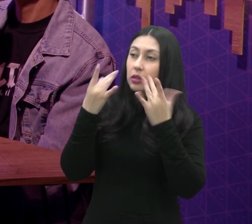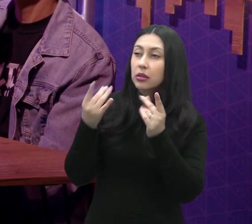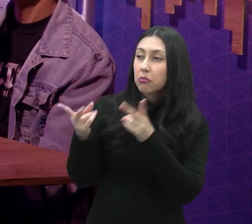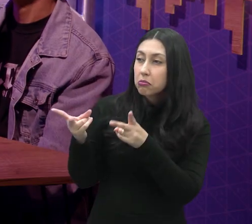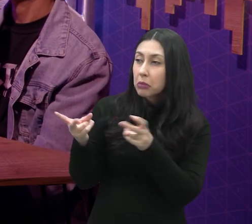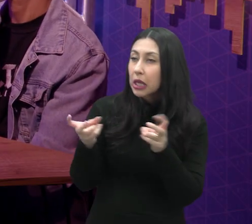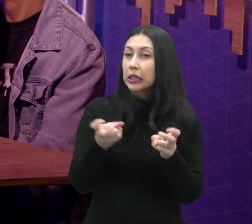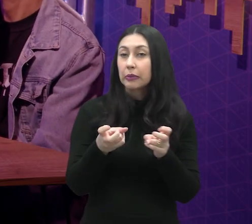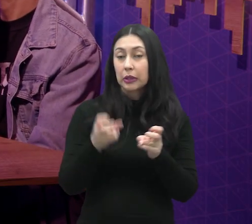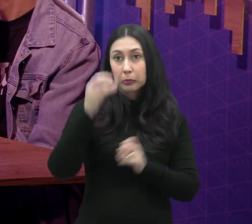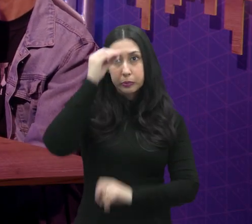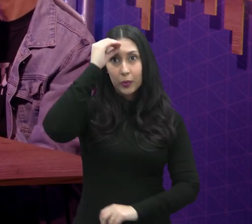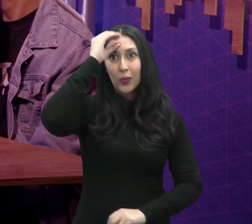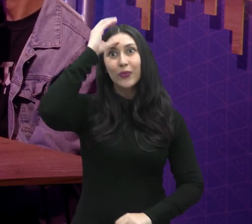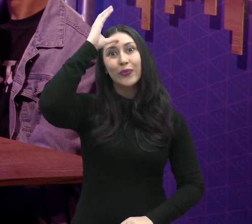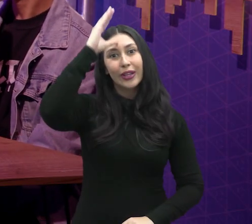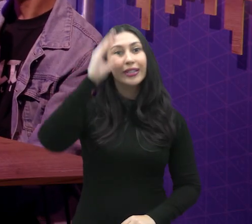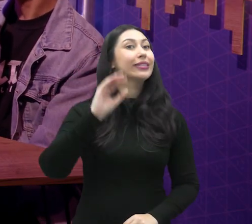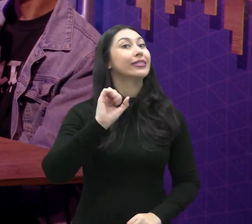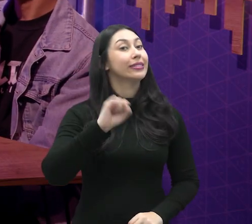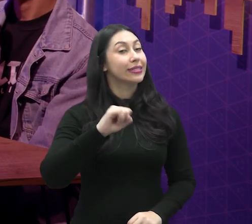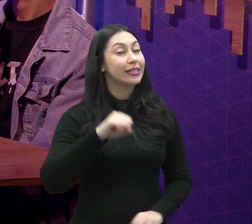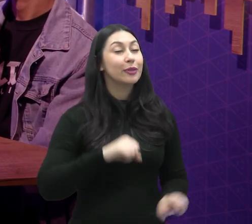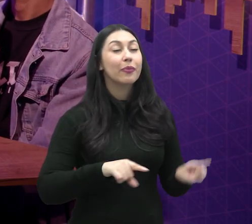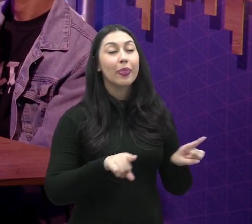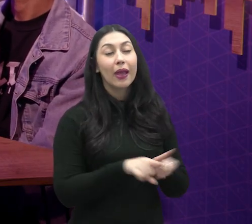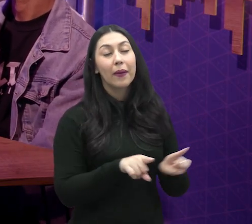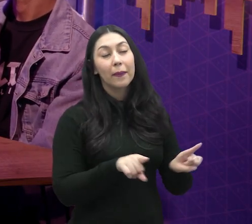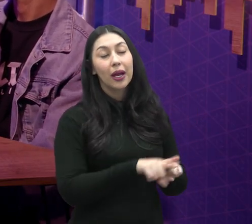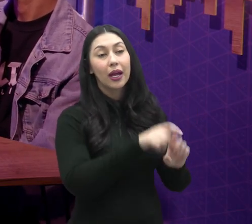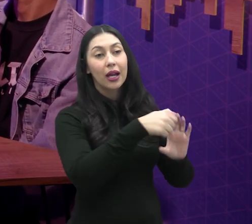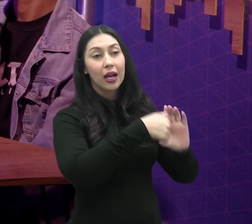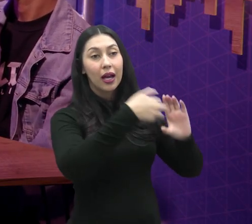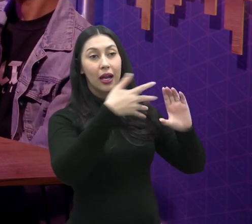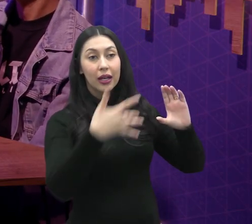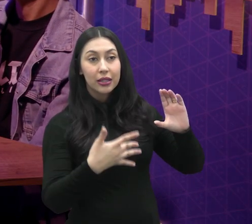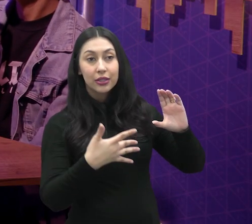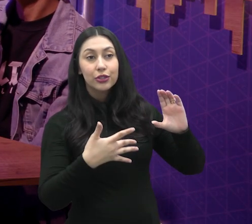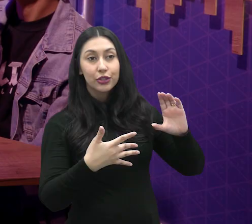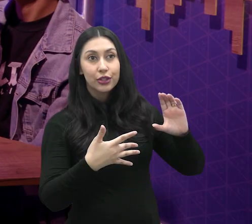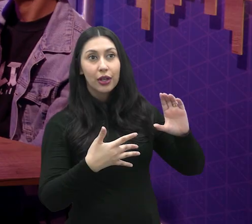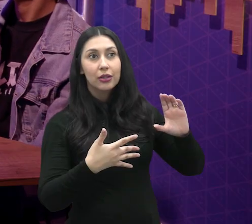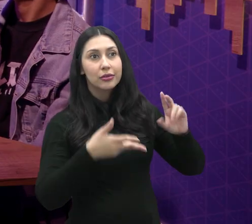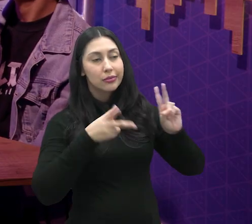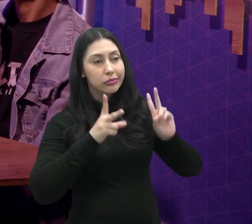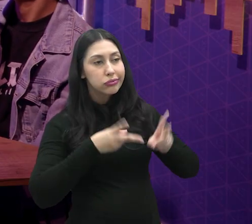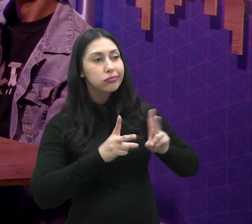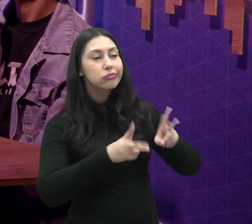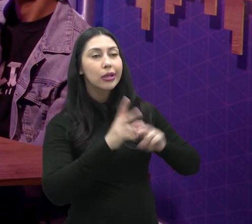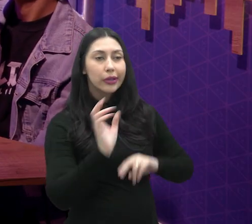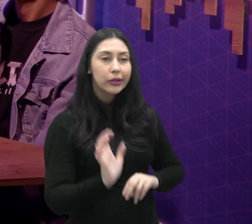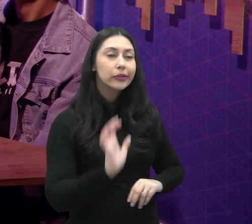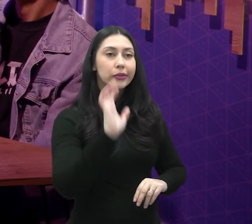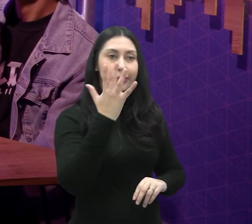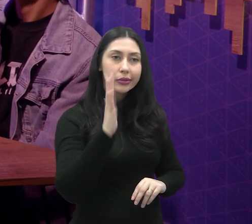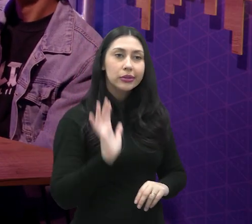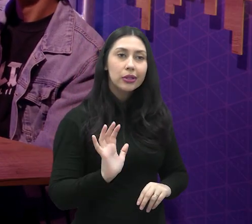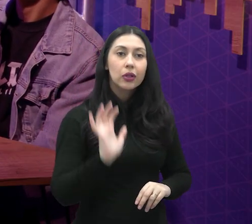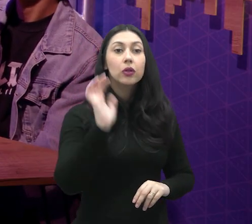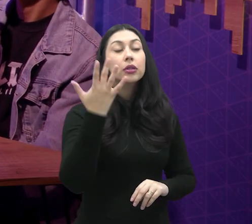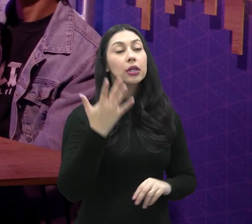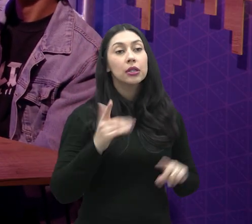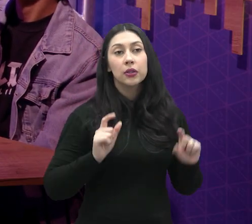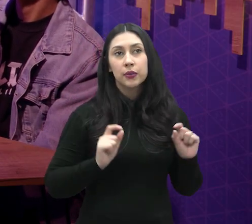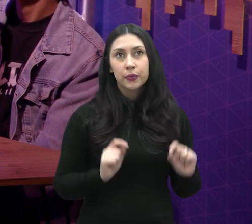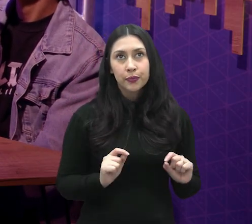absorve muito conhecimento. Perfeito, muito bom. Uma outra característica que também é muito frequente, né, nas novelas